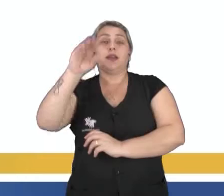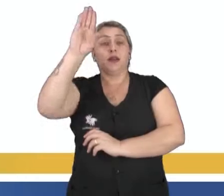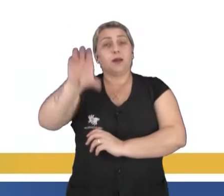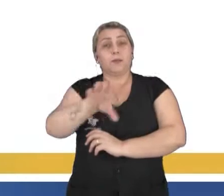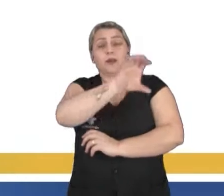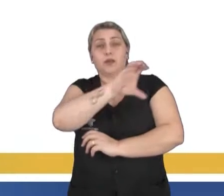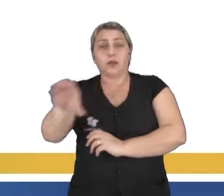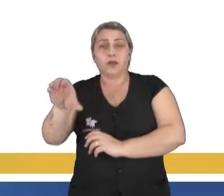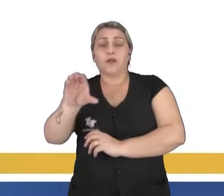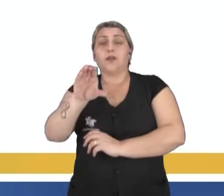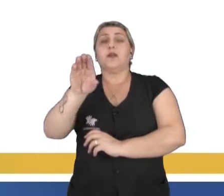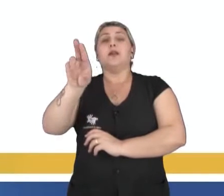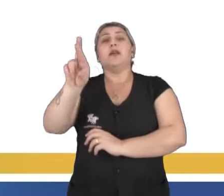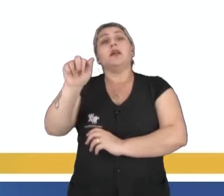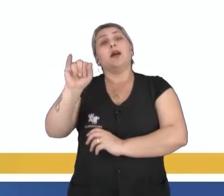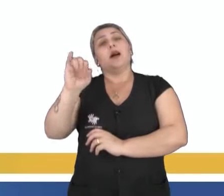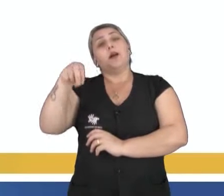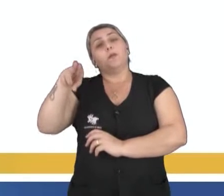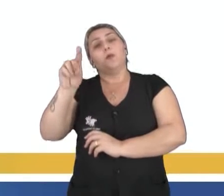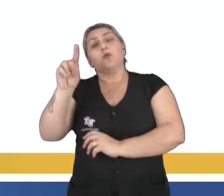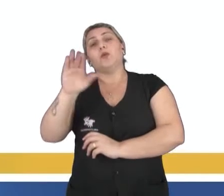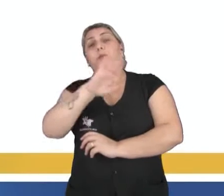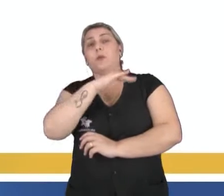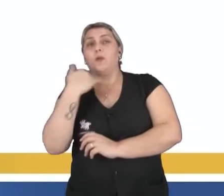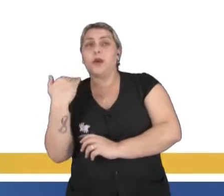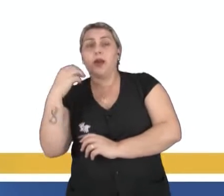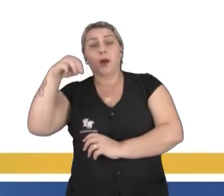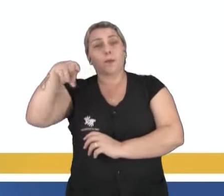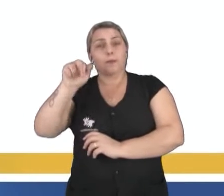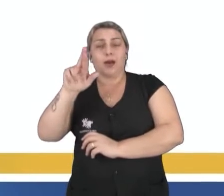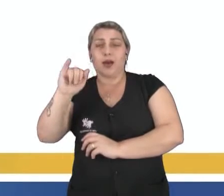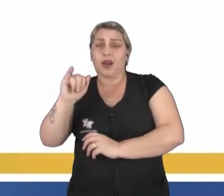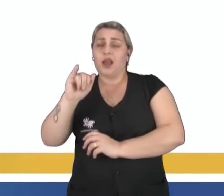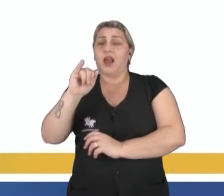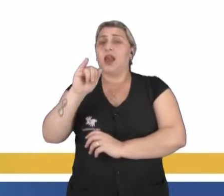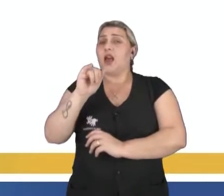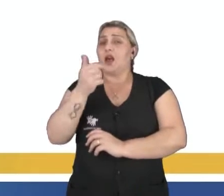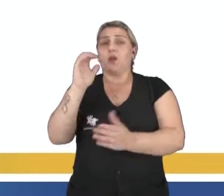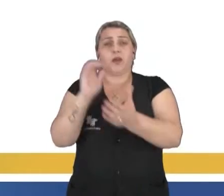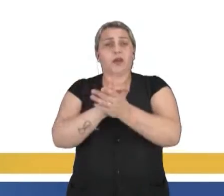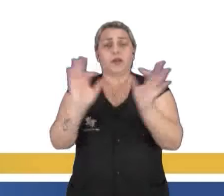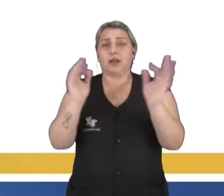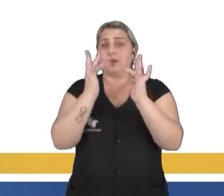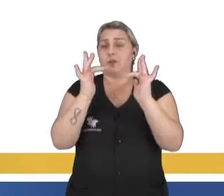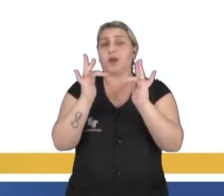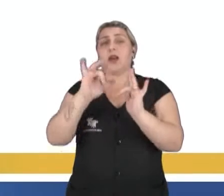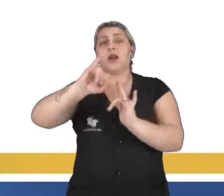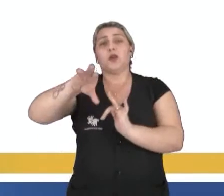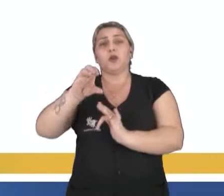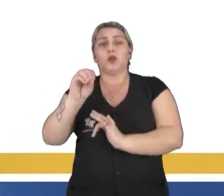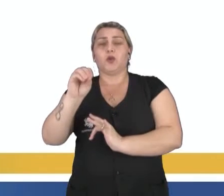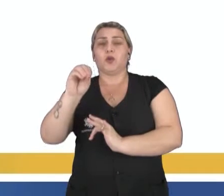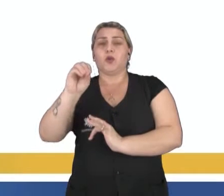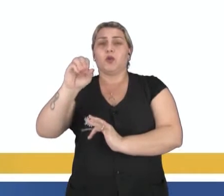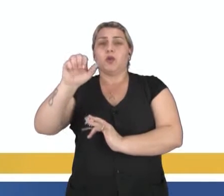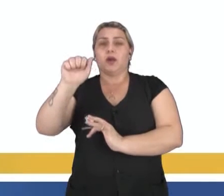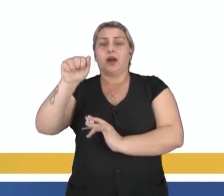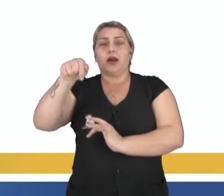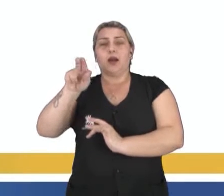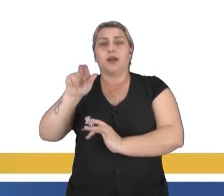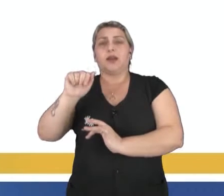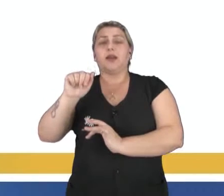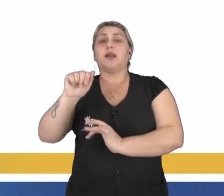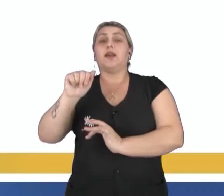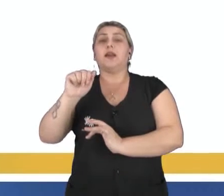Raimundo morreu de desastre Maria ficou para tia Joaquim suicidou-se é Lili casou